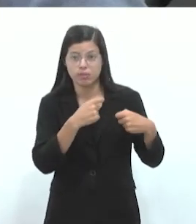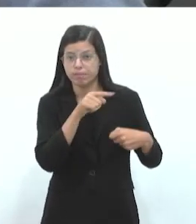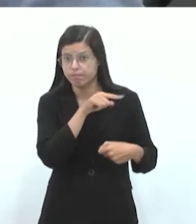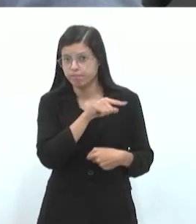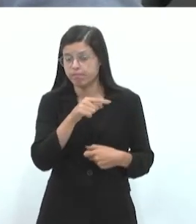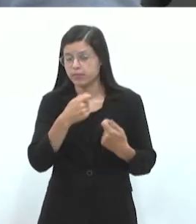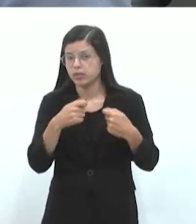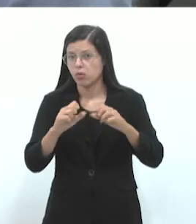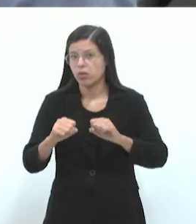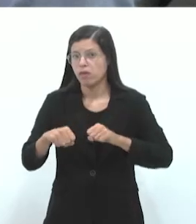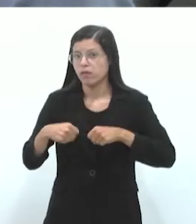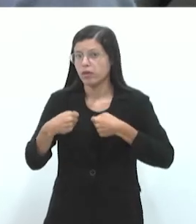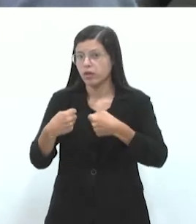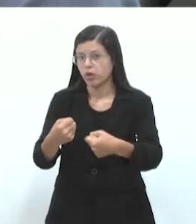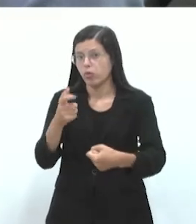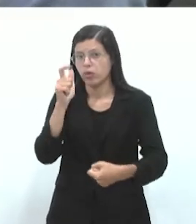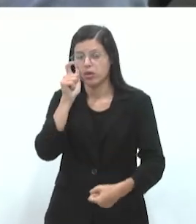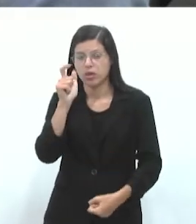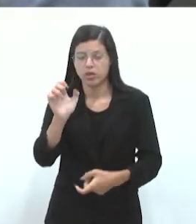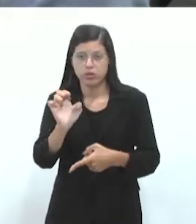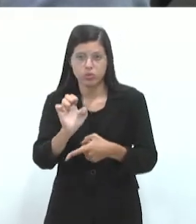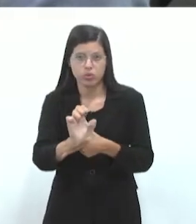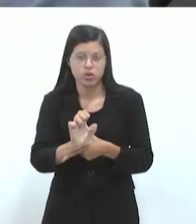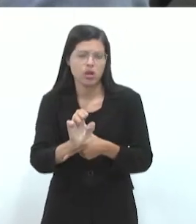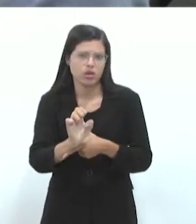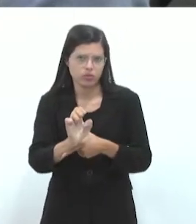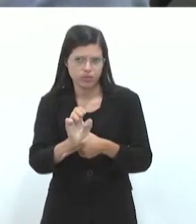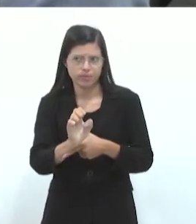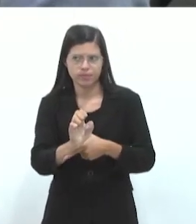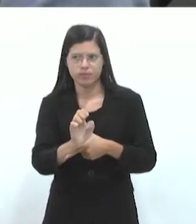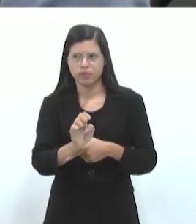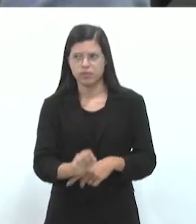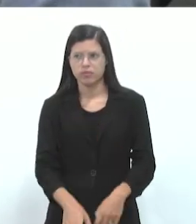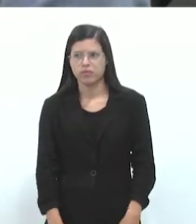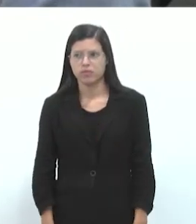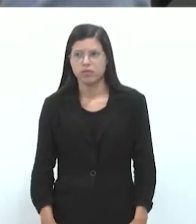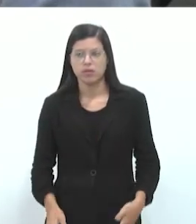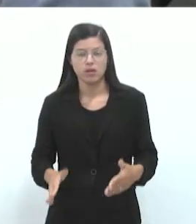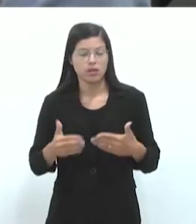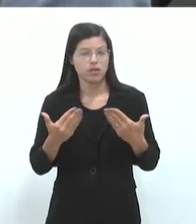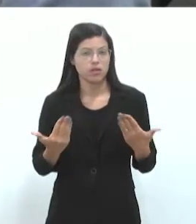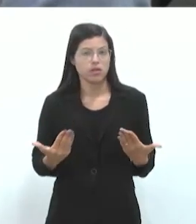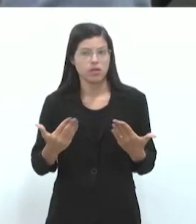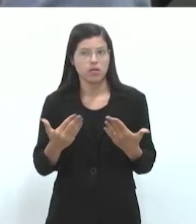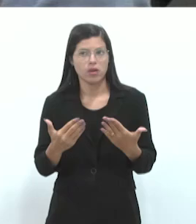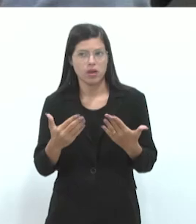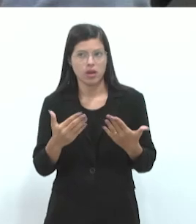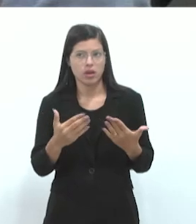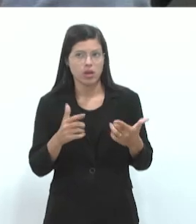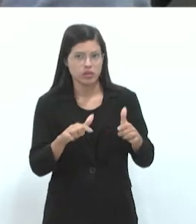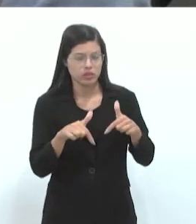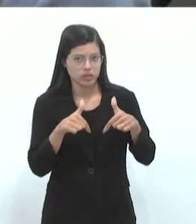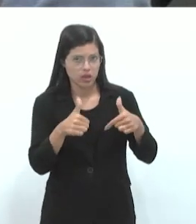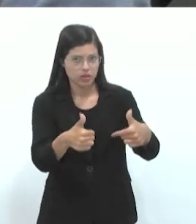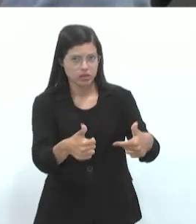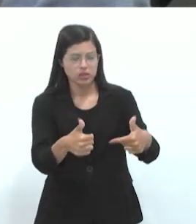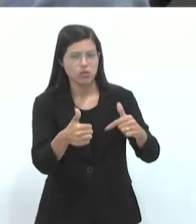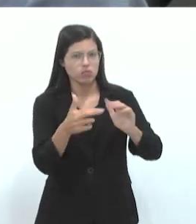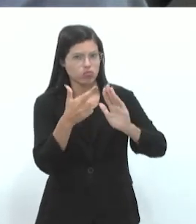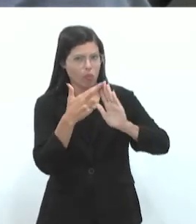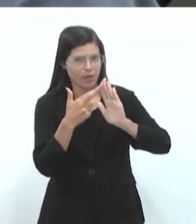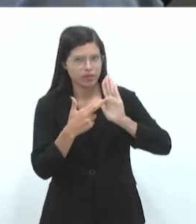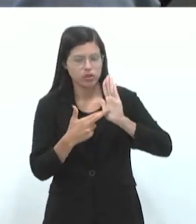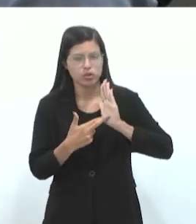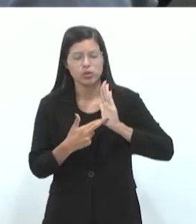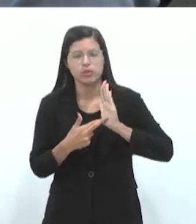do Estado. Perfeito. O interesse do Estado. Então, o ato normativo, de qualquer jeito, né, para